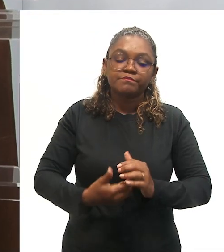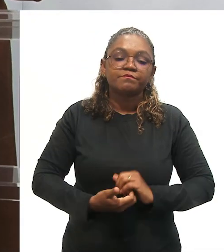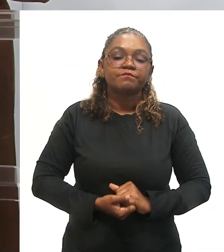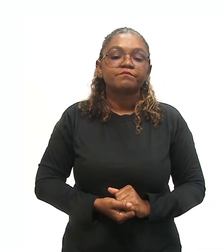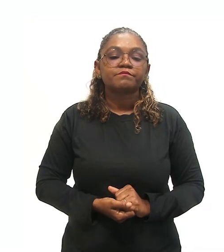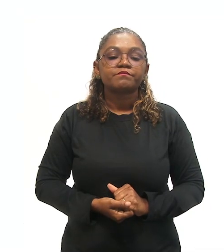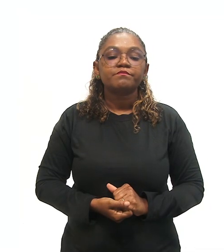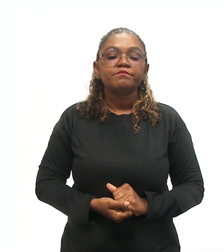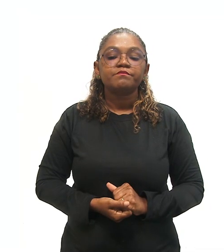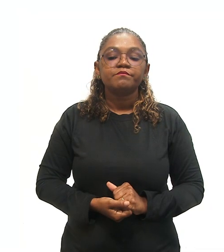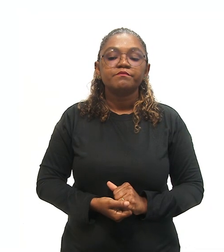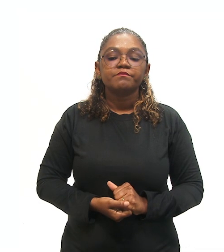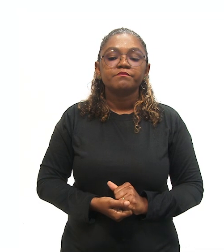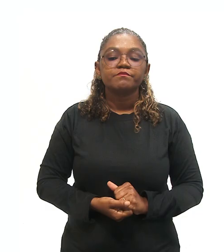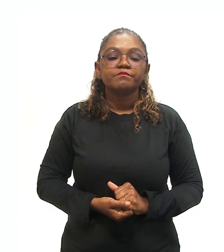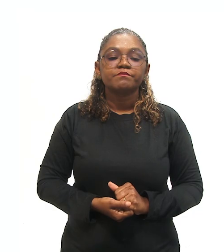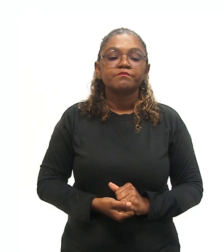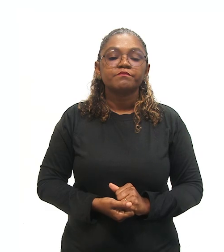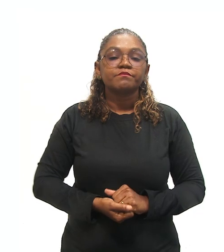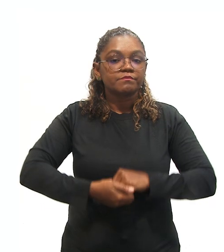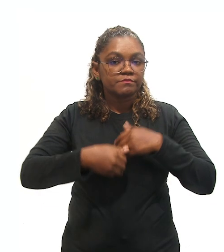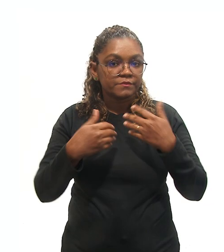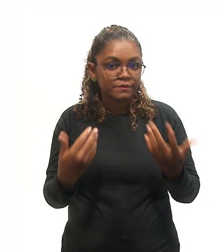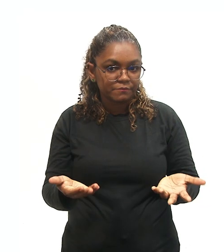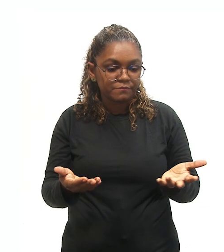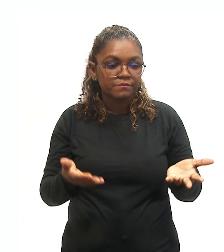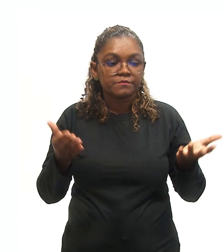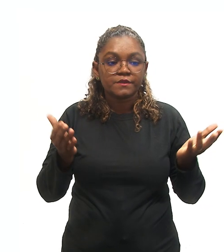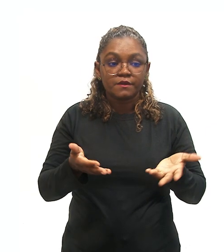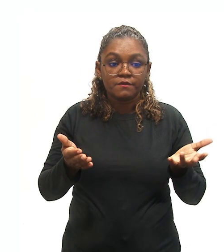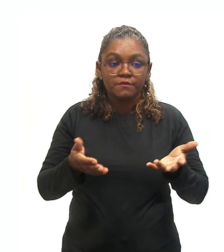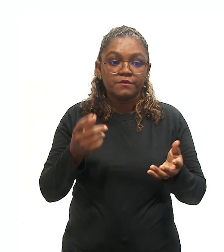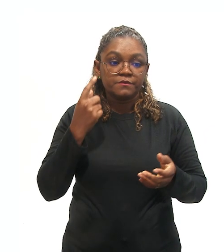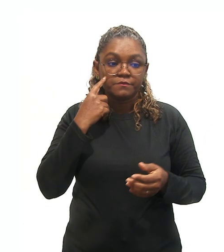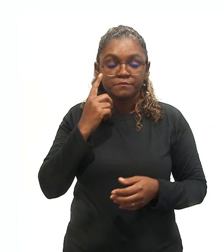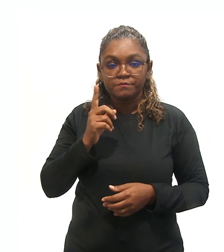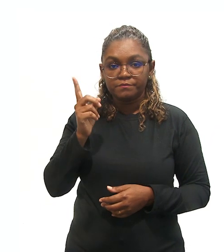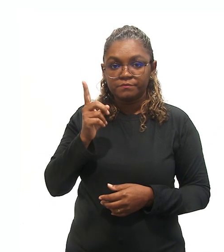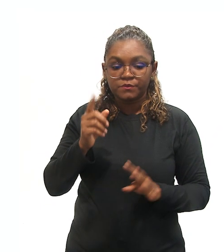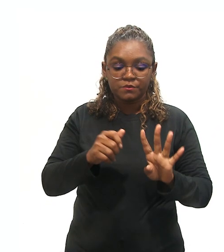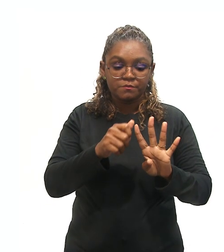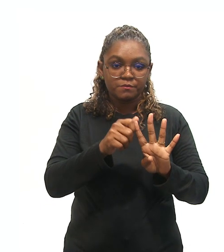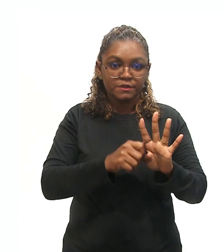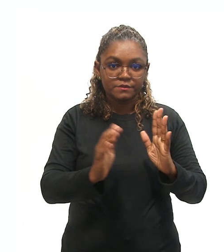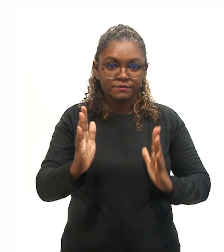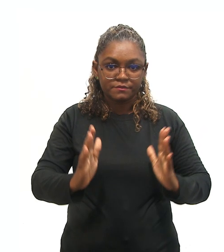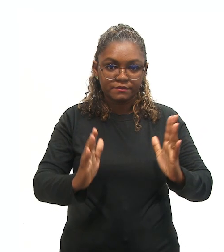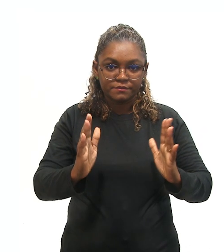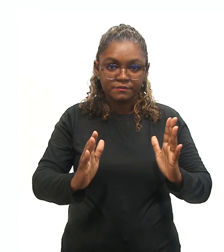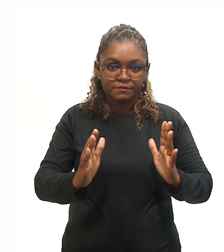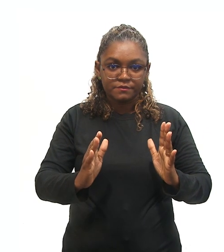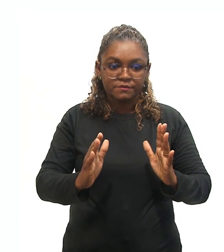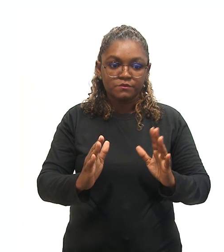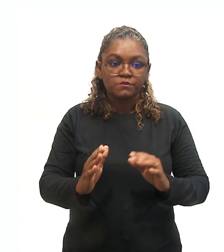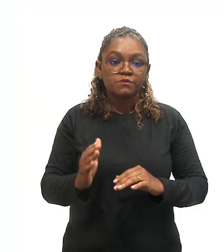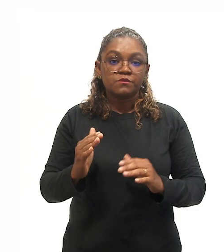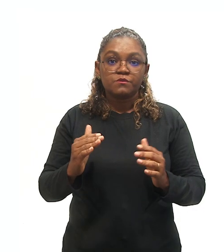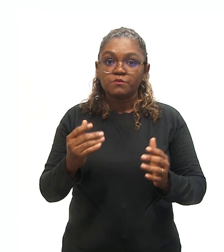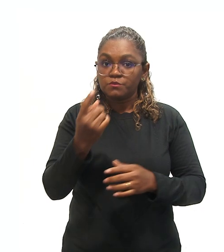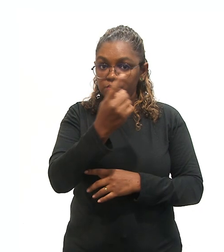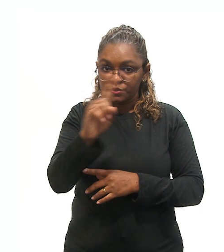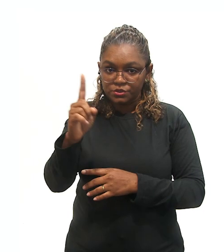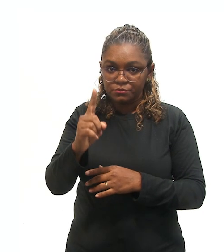receber. Esse aqui, como eu falei, no último quadrimestre, o relatório a ser apresentado no último